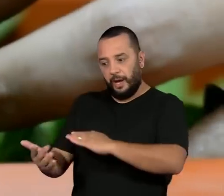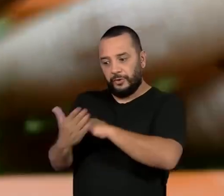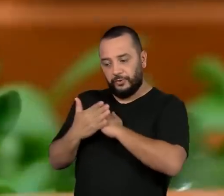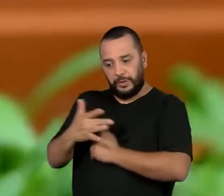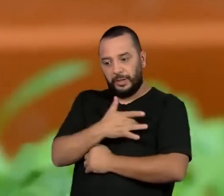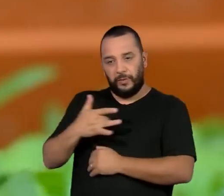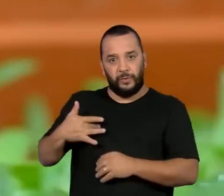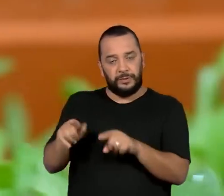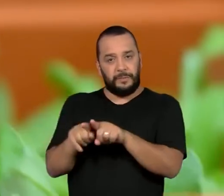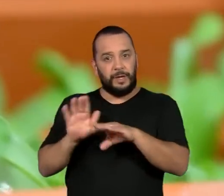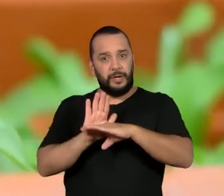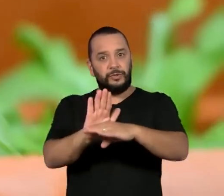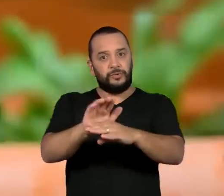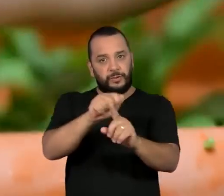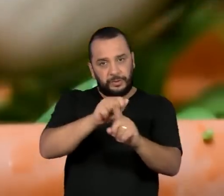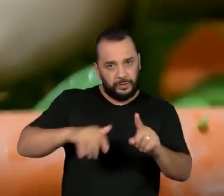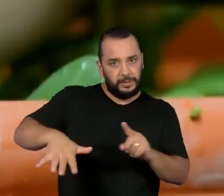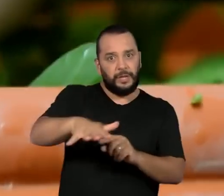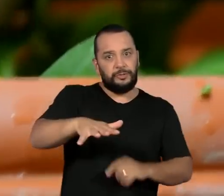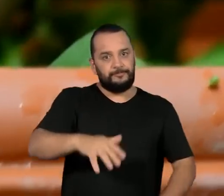próprio planeta.